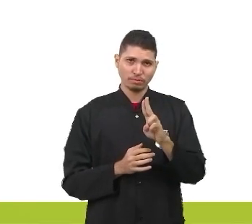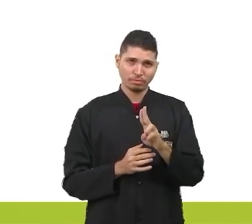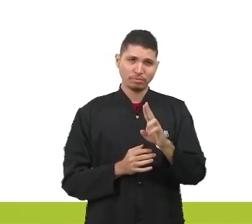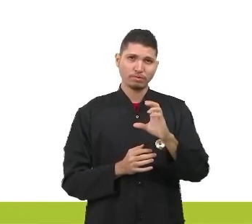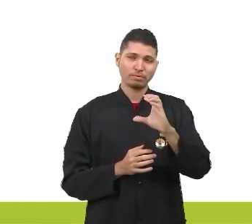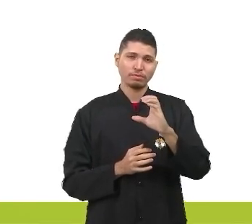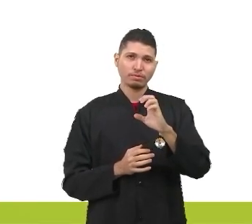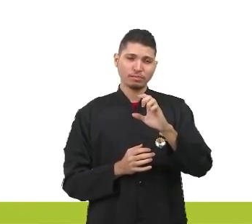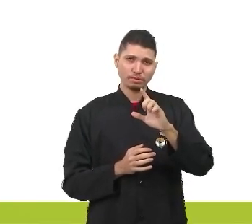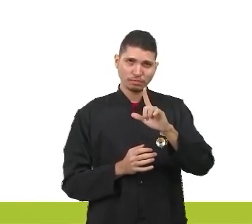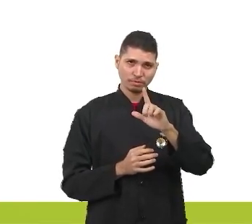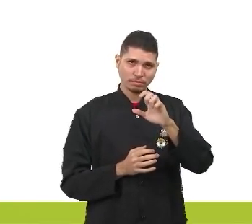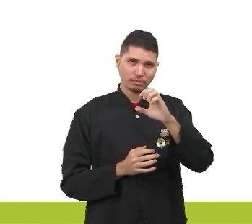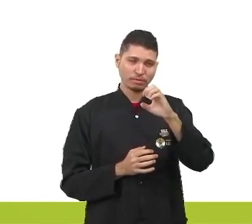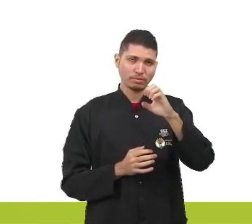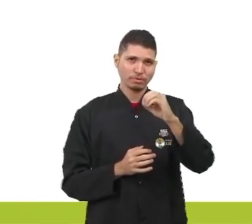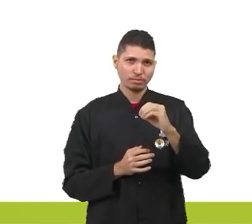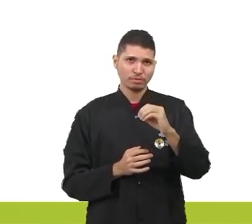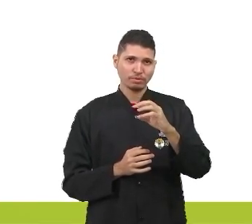representa